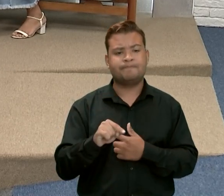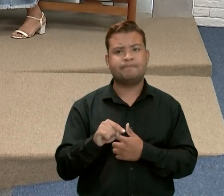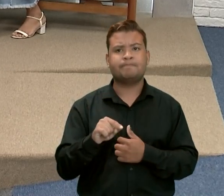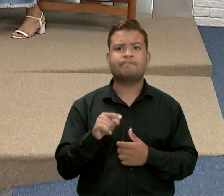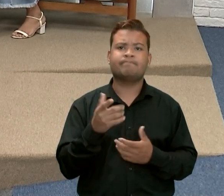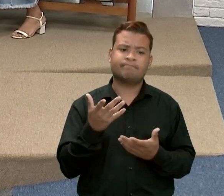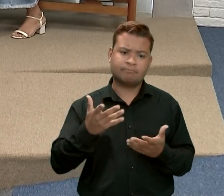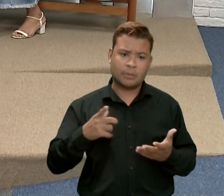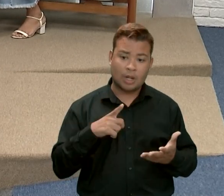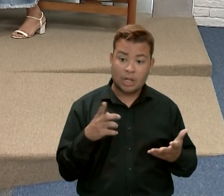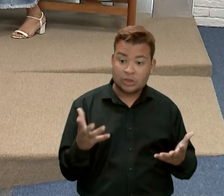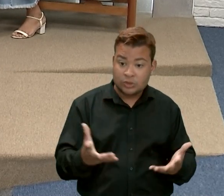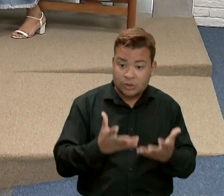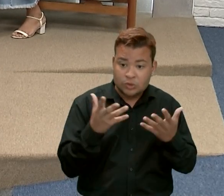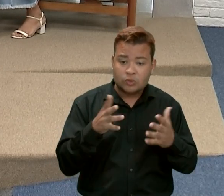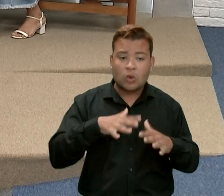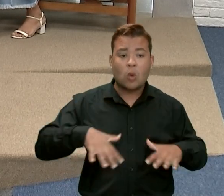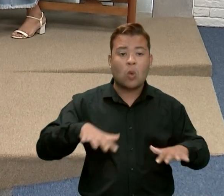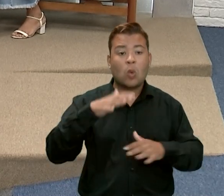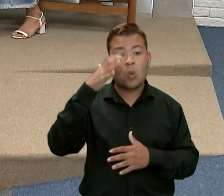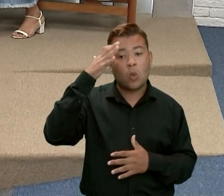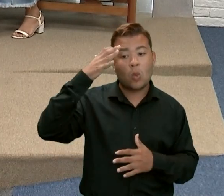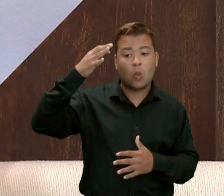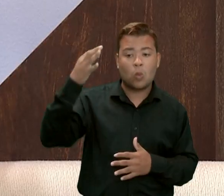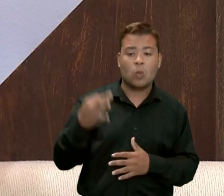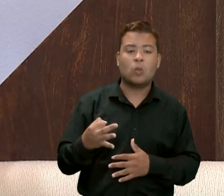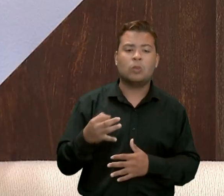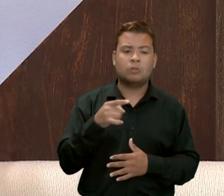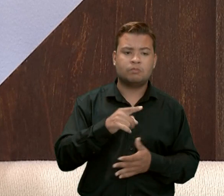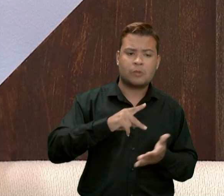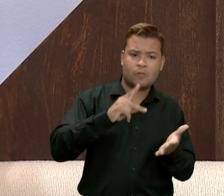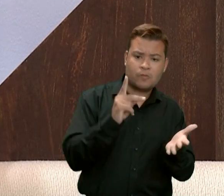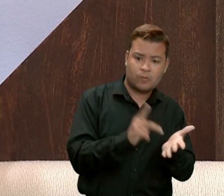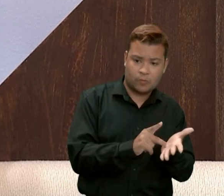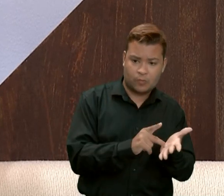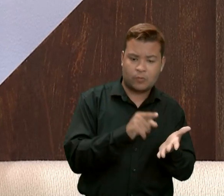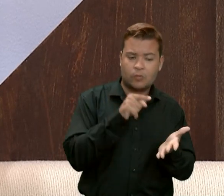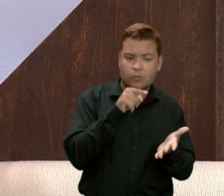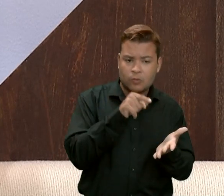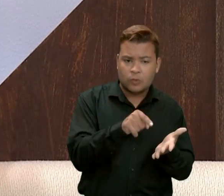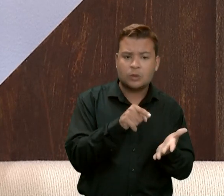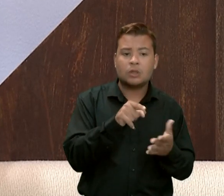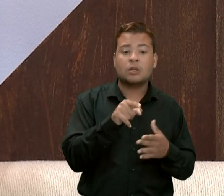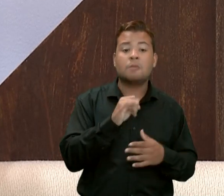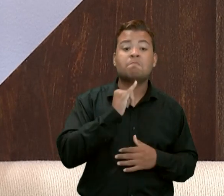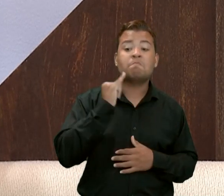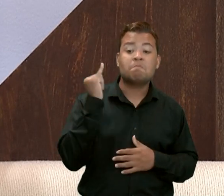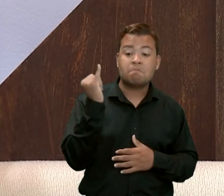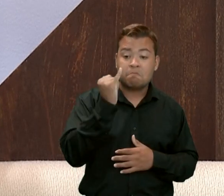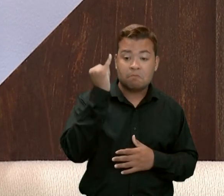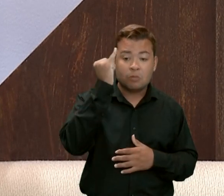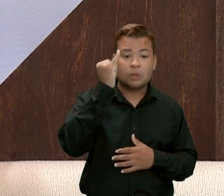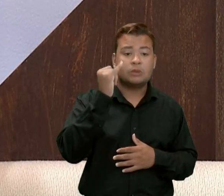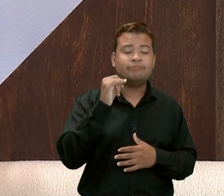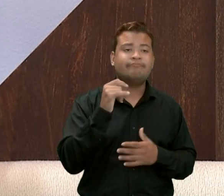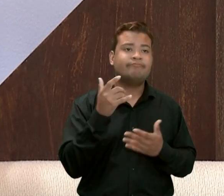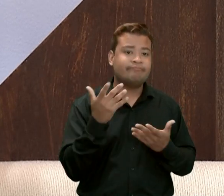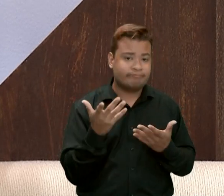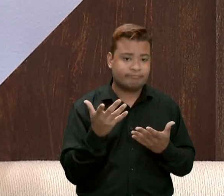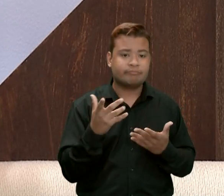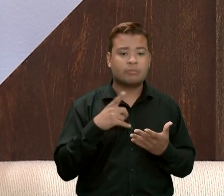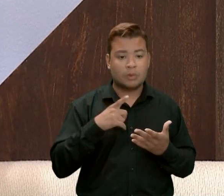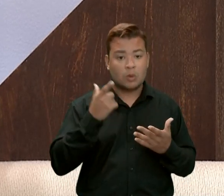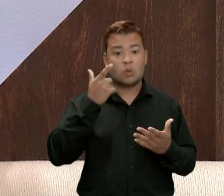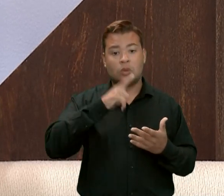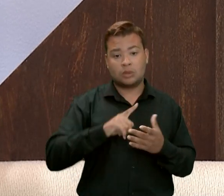no incentivo à compreensão do que é realmente e do que é fundamentalmente importante para o aprofundamento